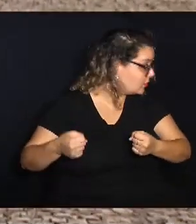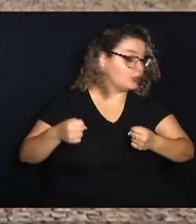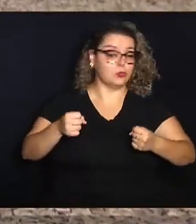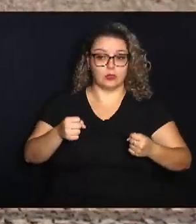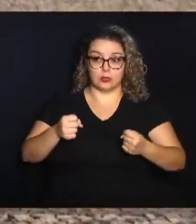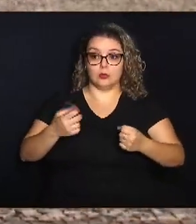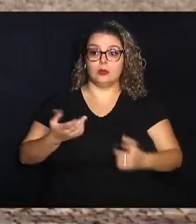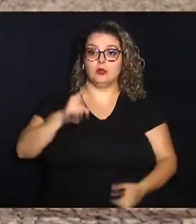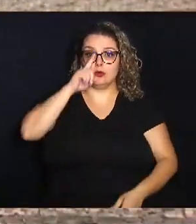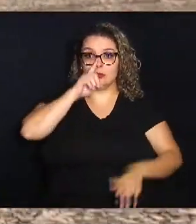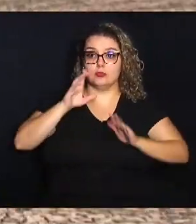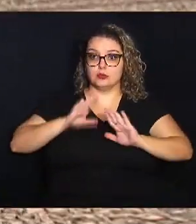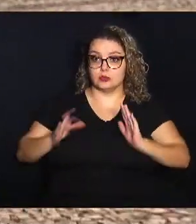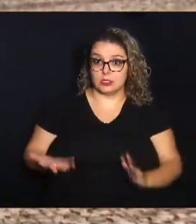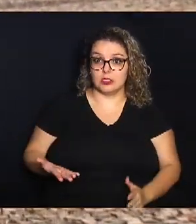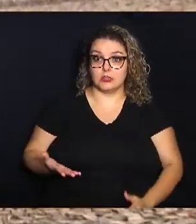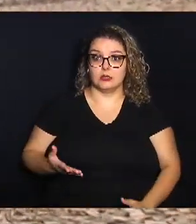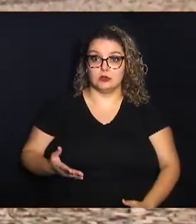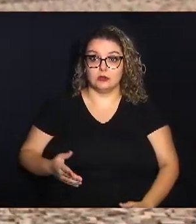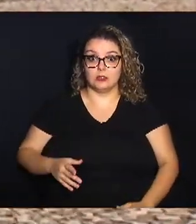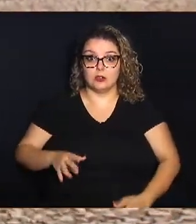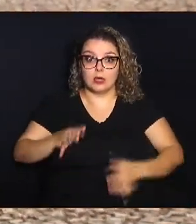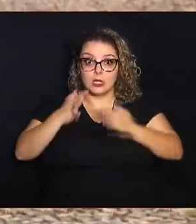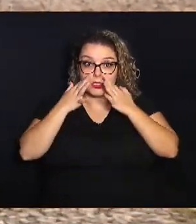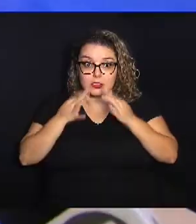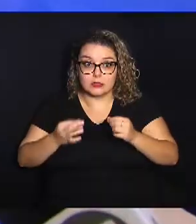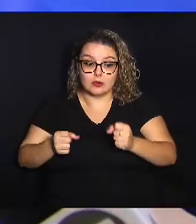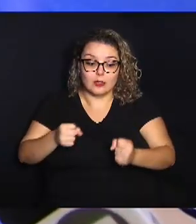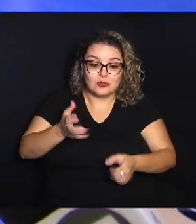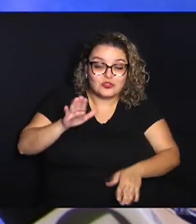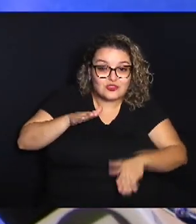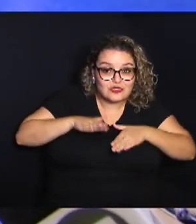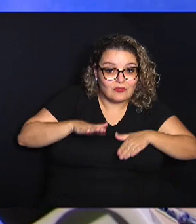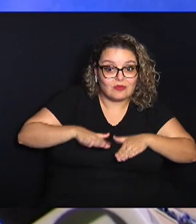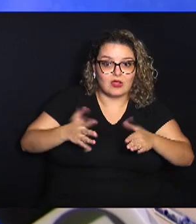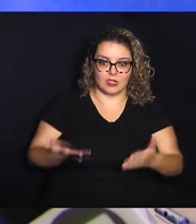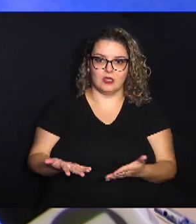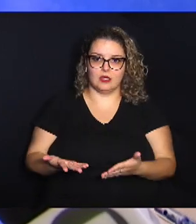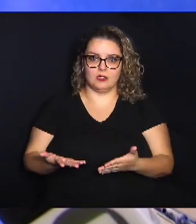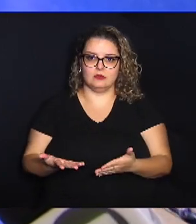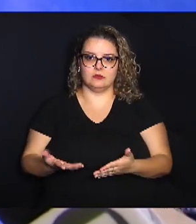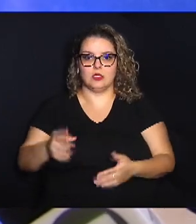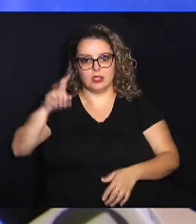bastante cuidado, tomar cuidado com o ponto cego. Então, essas orientações fazem parte